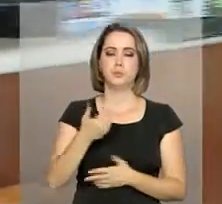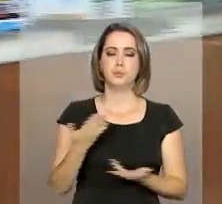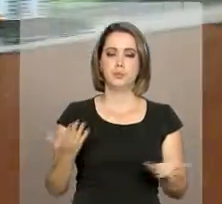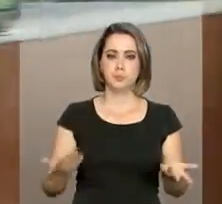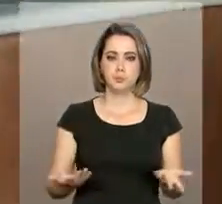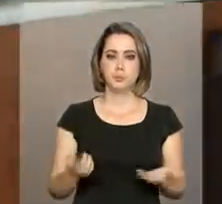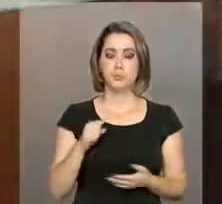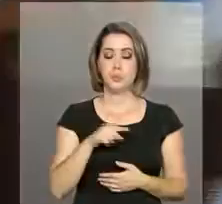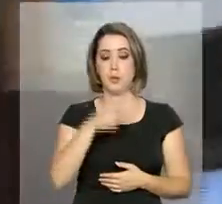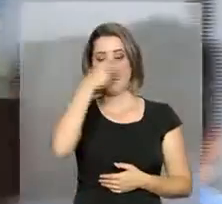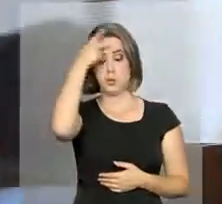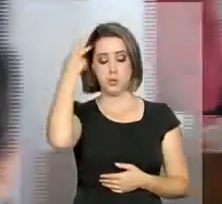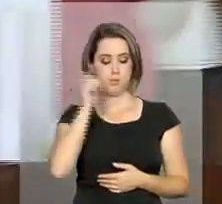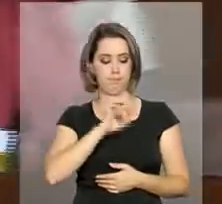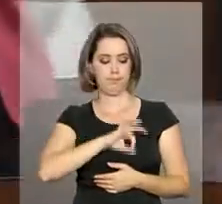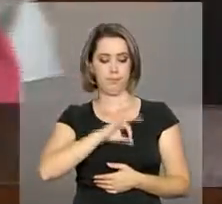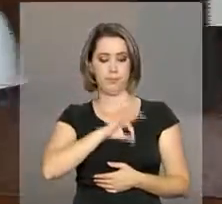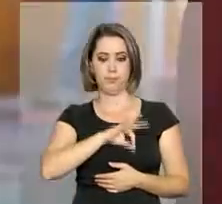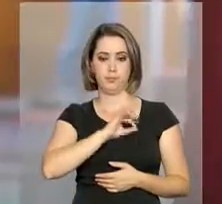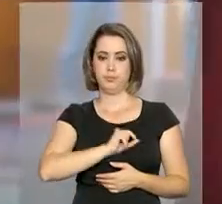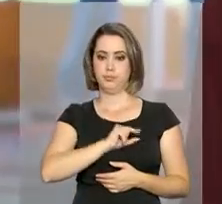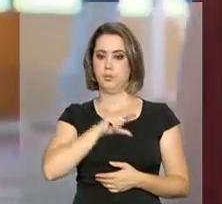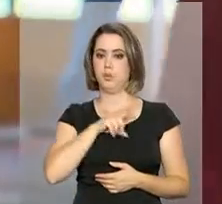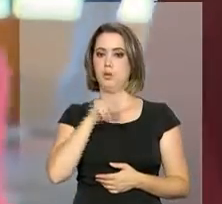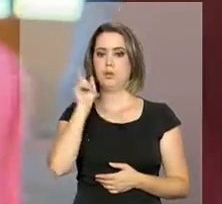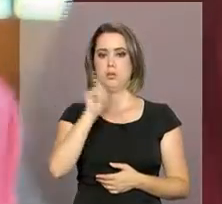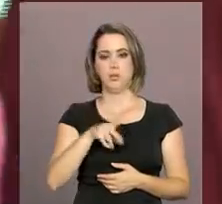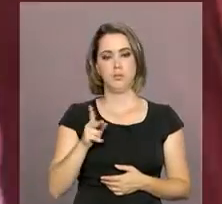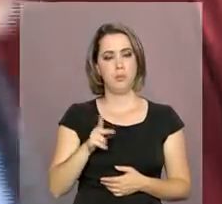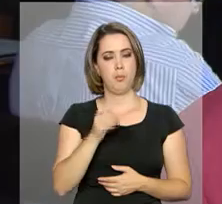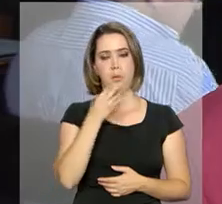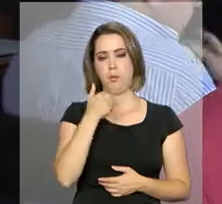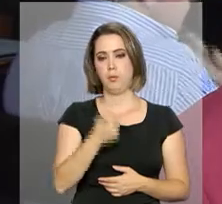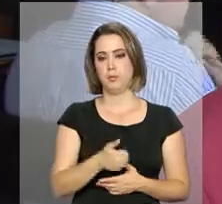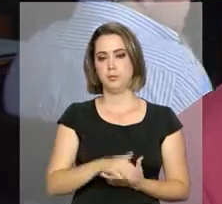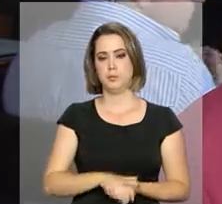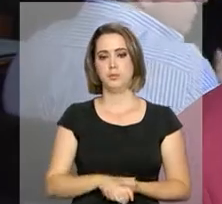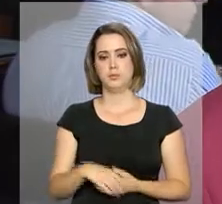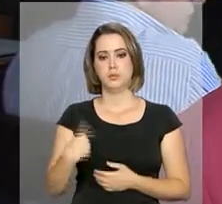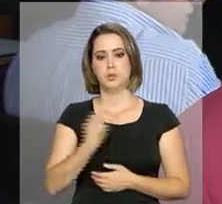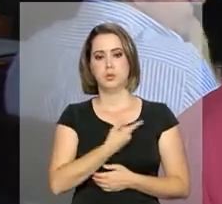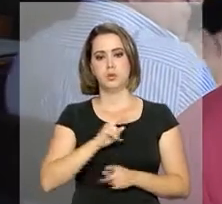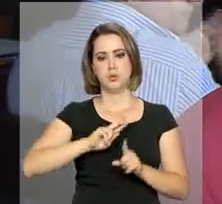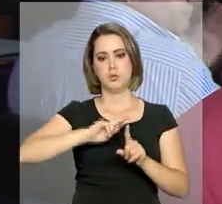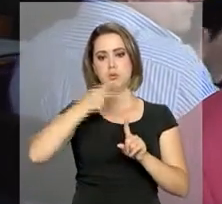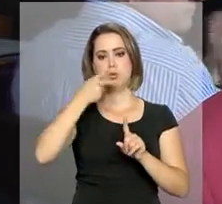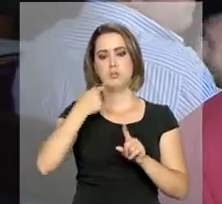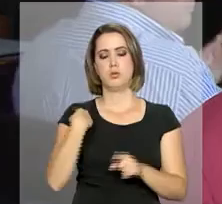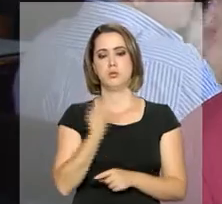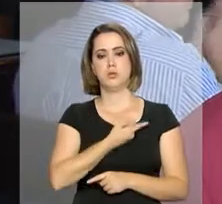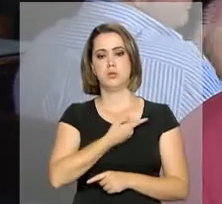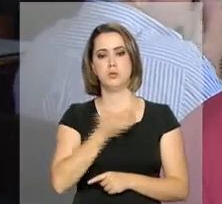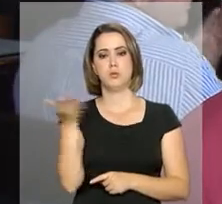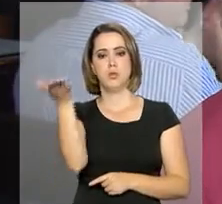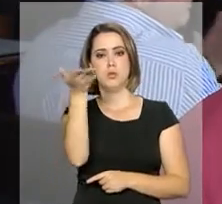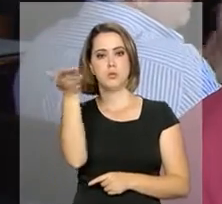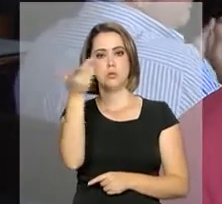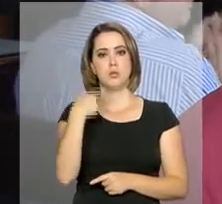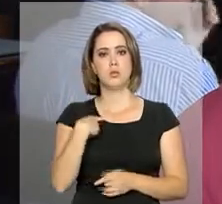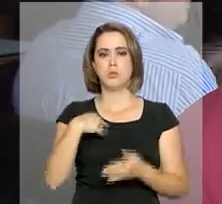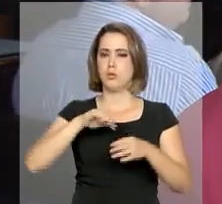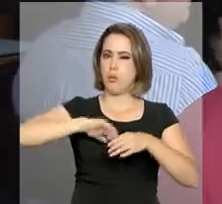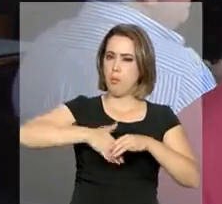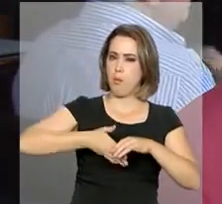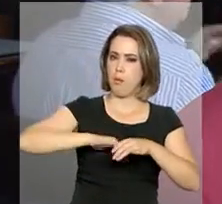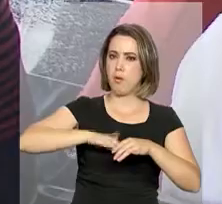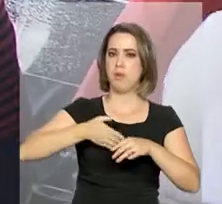Para quem recebe, a gorjeta é um adicional sempre bem-vindo. Dobra o nosso salário, tanto o nosso, dos garçons, como dos copeiros